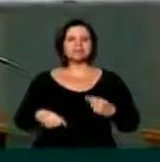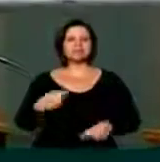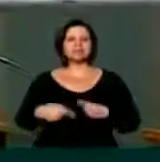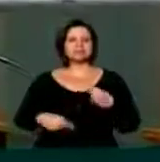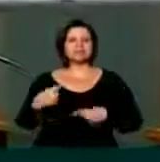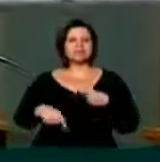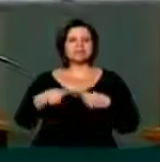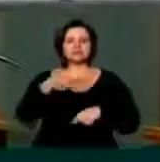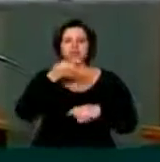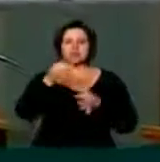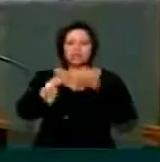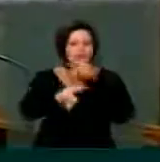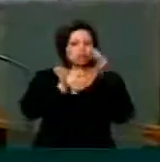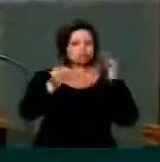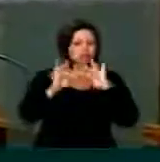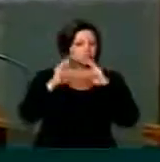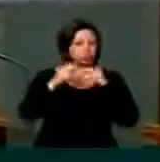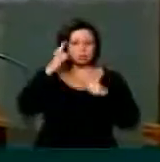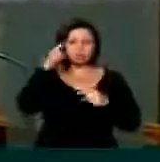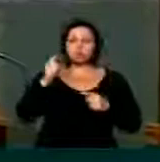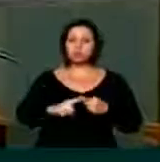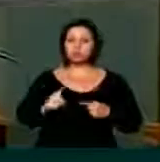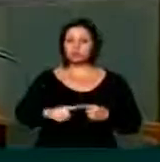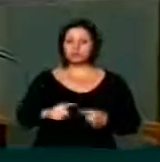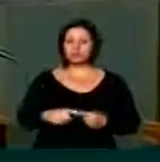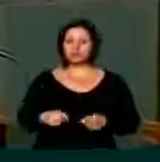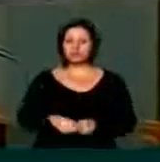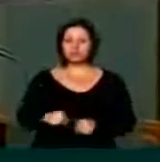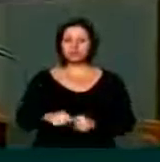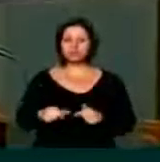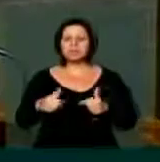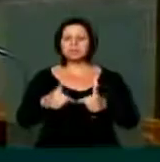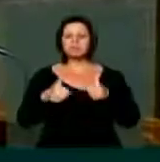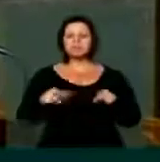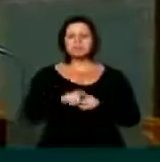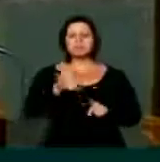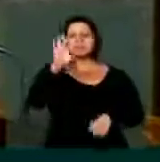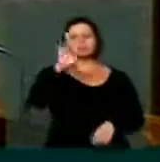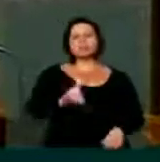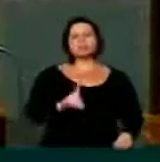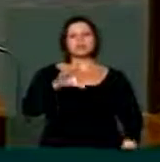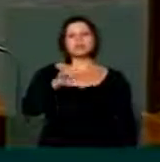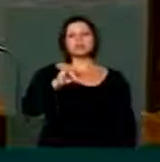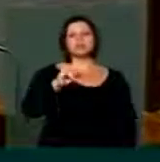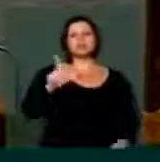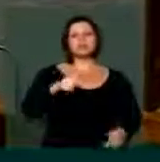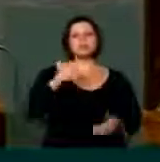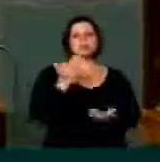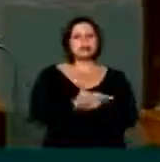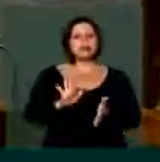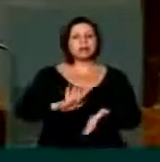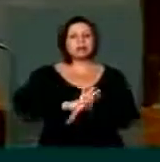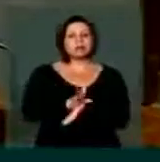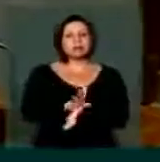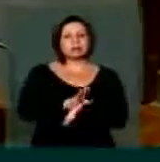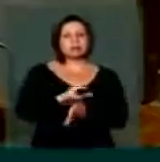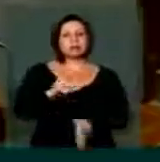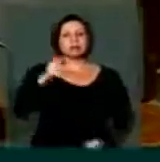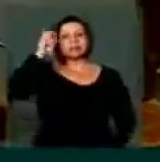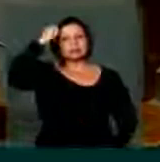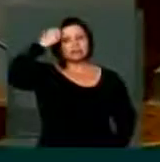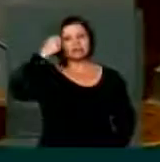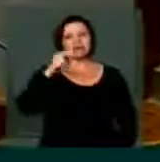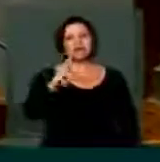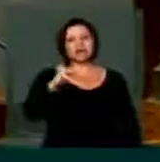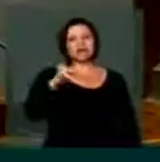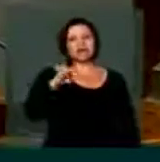debater o senso comum e também a luta pelos direitos civis, a luta contra o racismo que apareceu